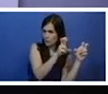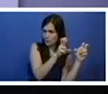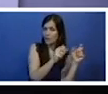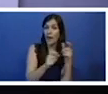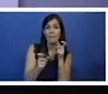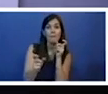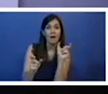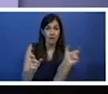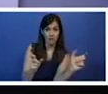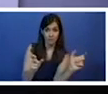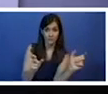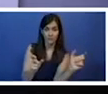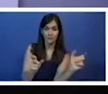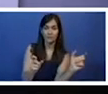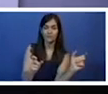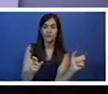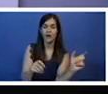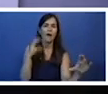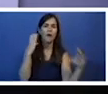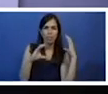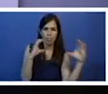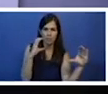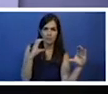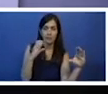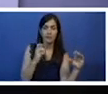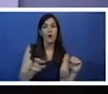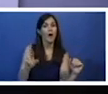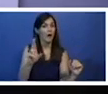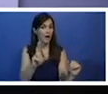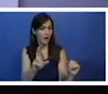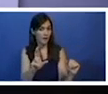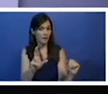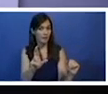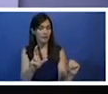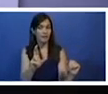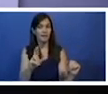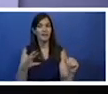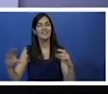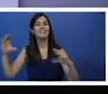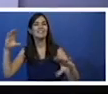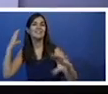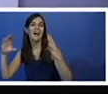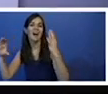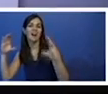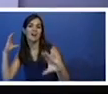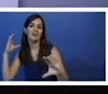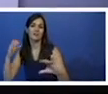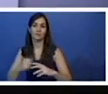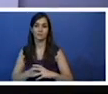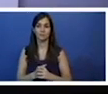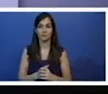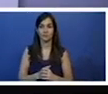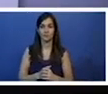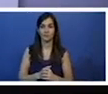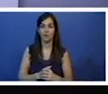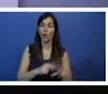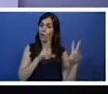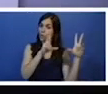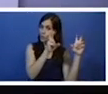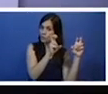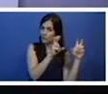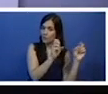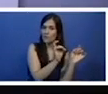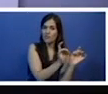radical, canta. Mais uma desinência, vai ficar no infinitivo, cantar. Tema, que é o